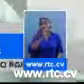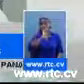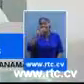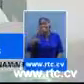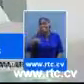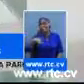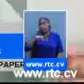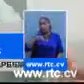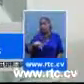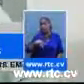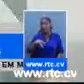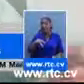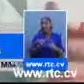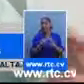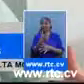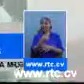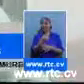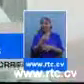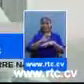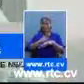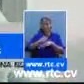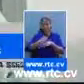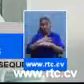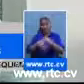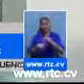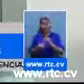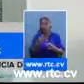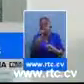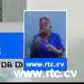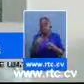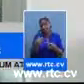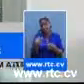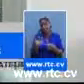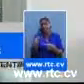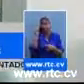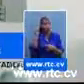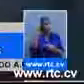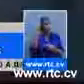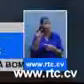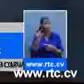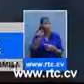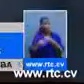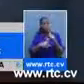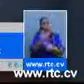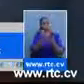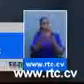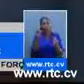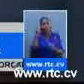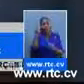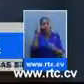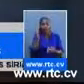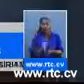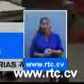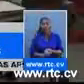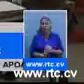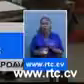de língua portuguesa em implantar essa sensibilização que tem como objetivo fundamental melhorar a qualidade de vida. O